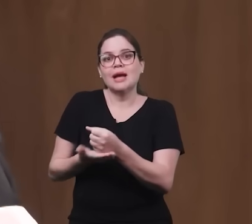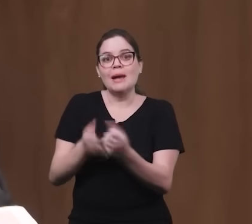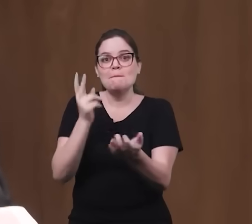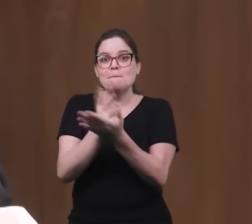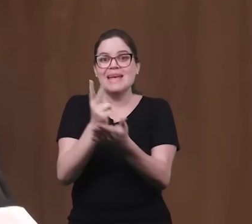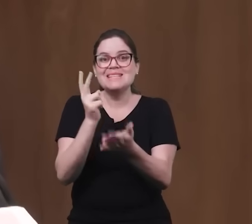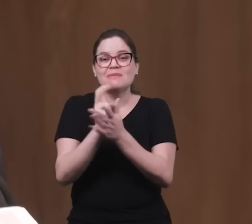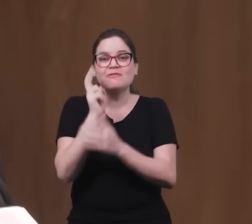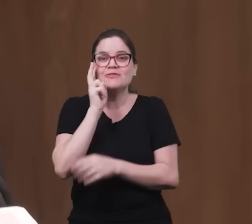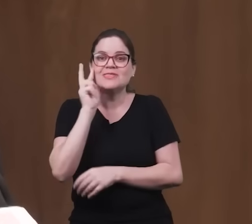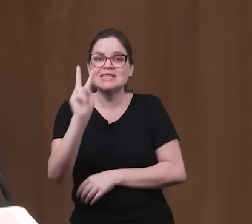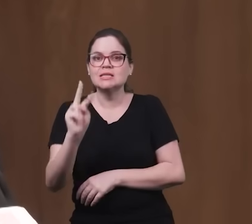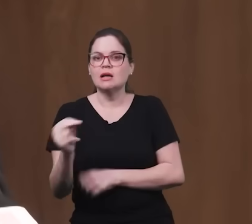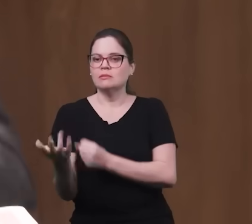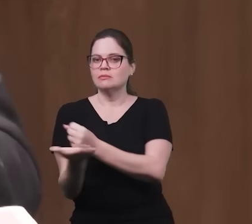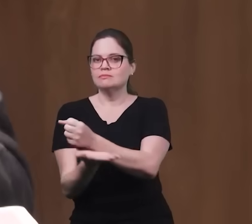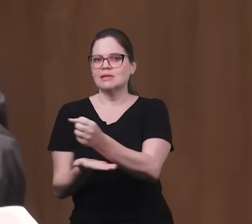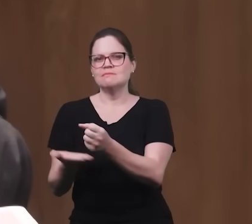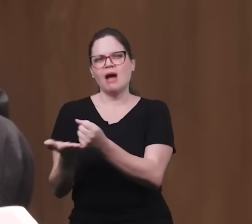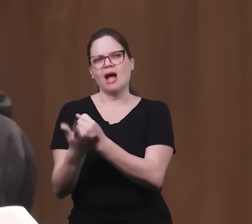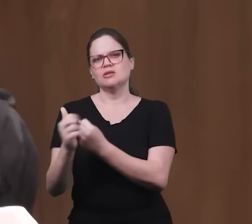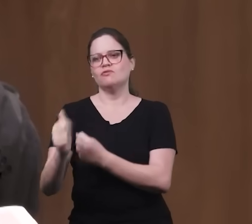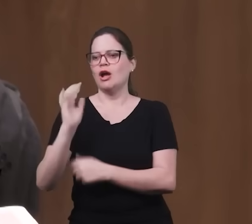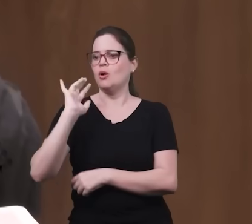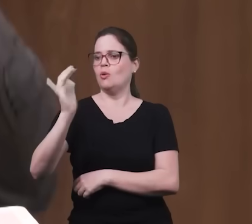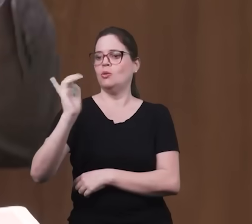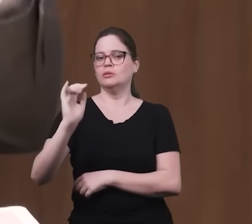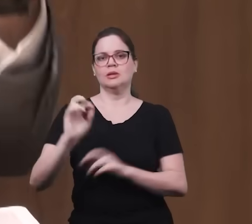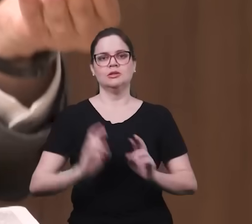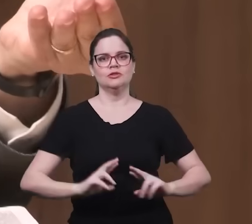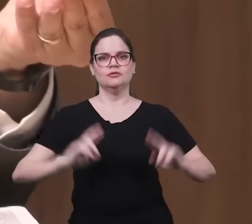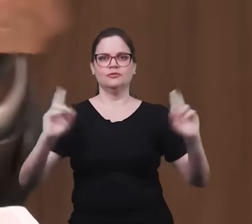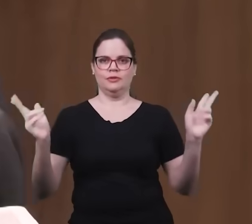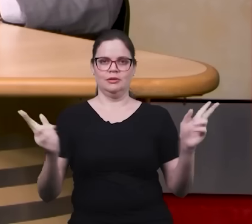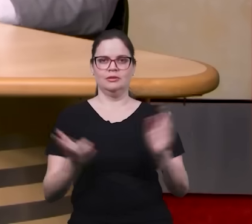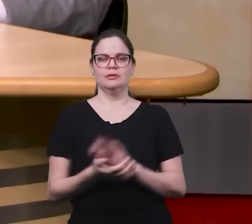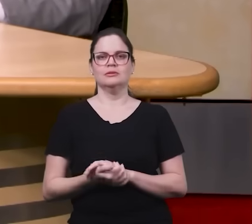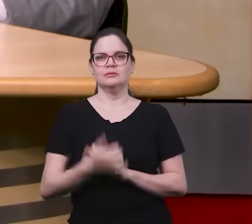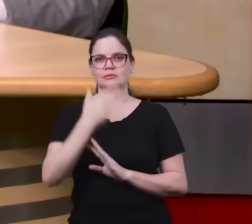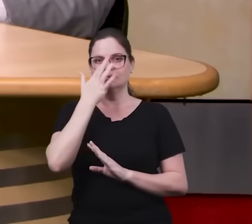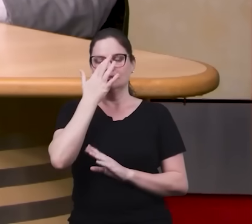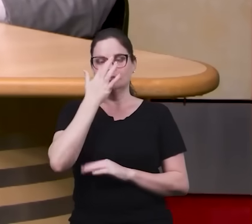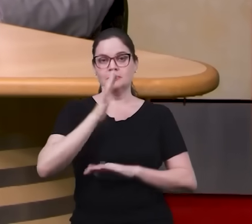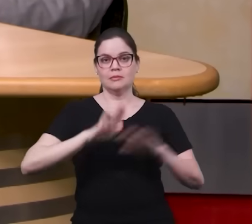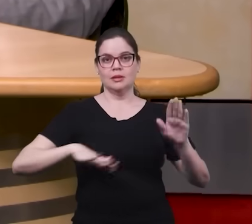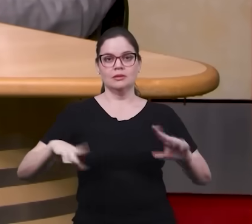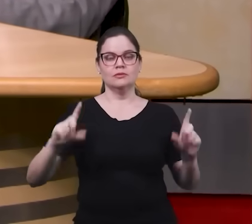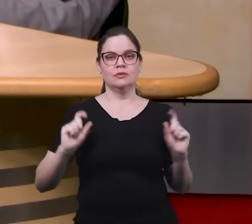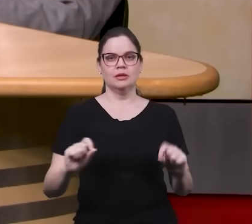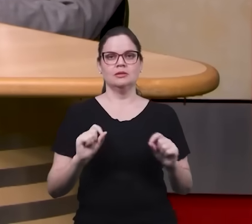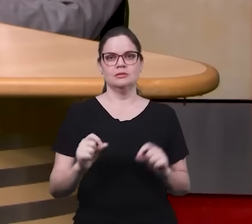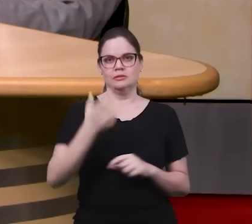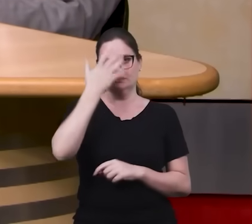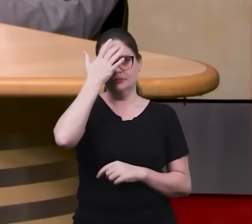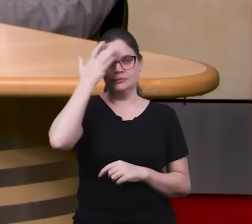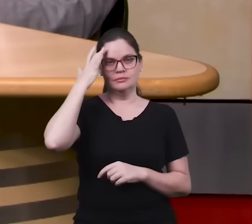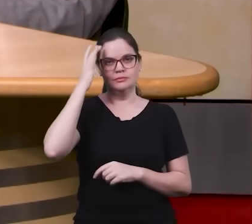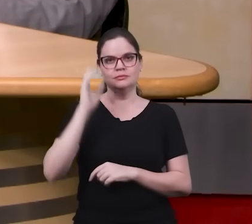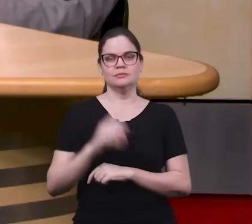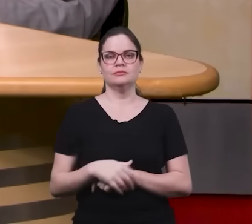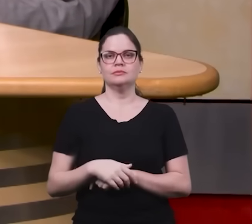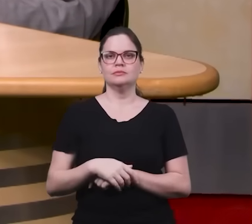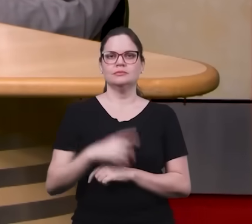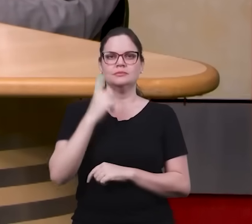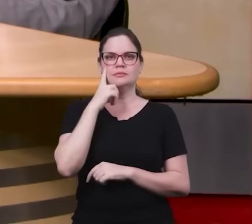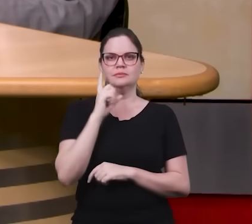a mesma visão, mas ela vai exteriorizar de outra maneira. maneira. Né, Marcelo? Às vezes a pessoa...